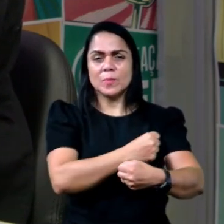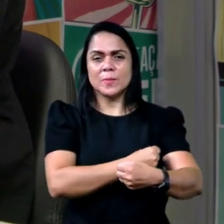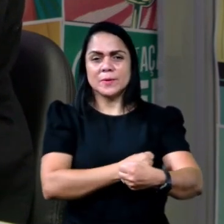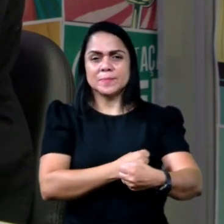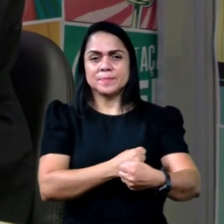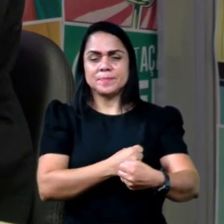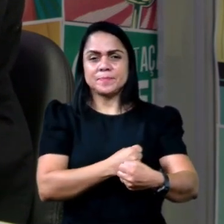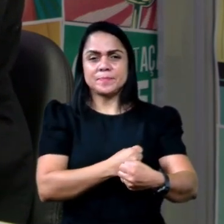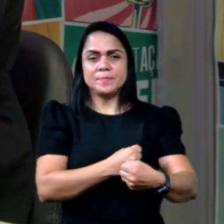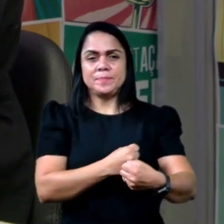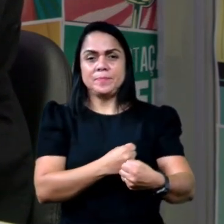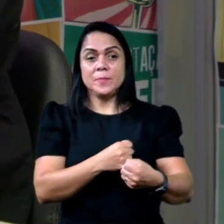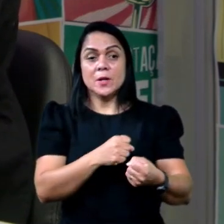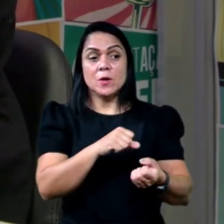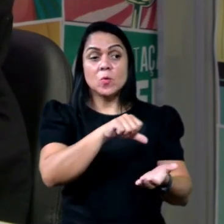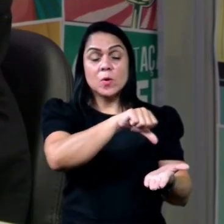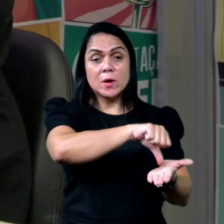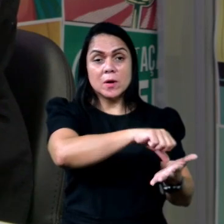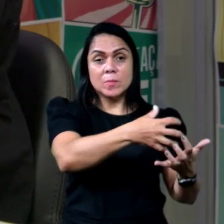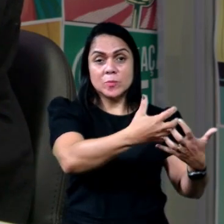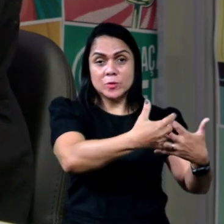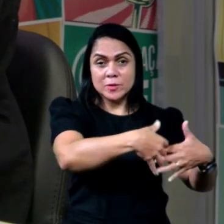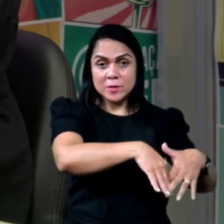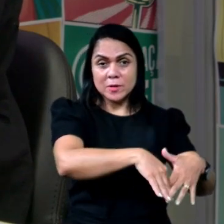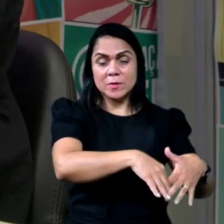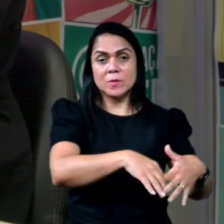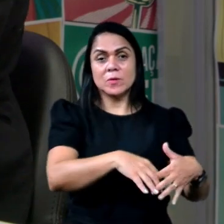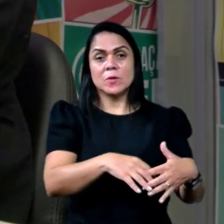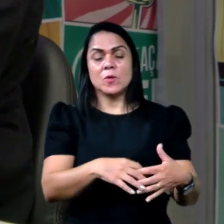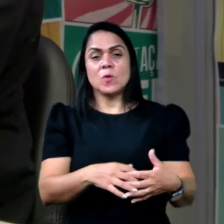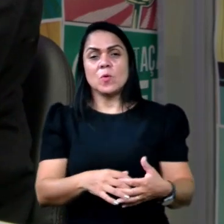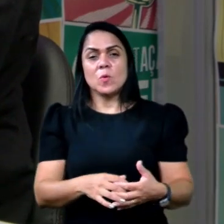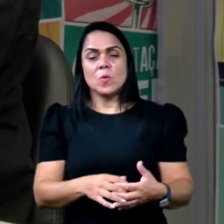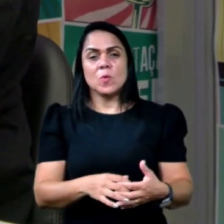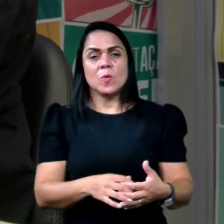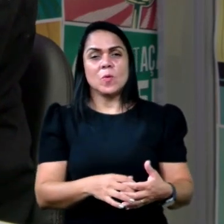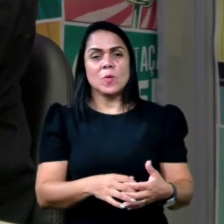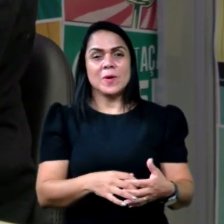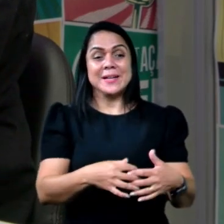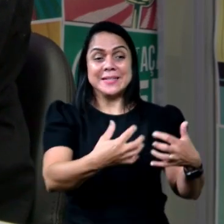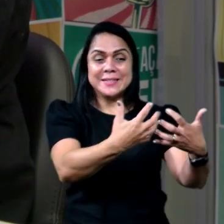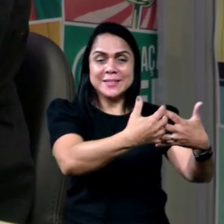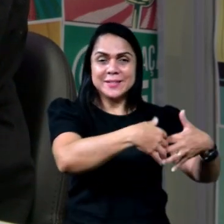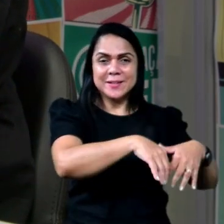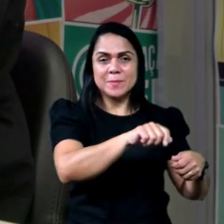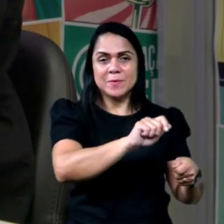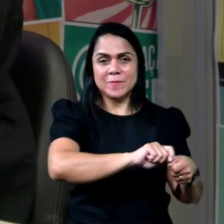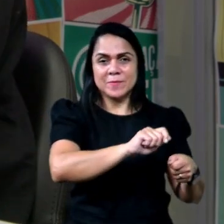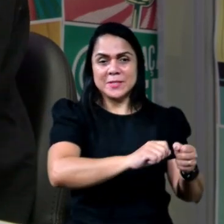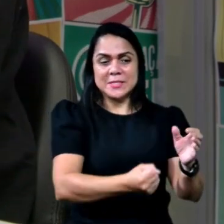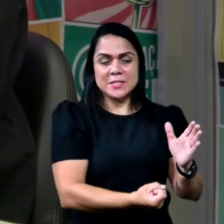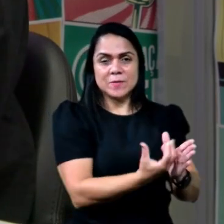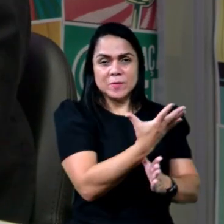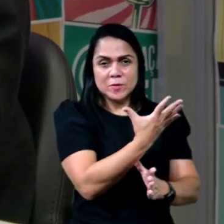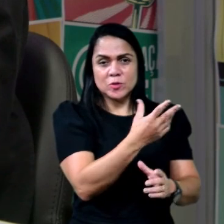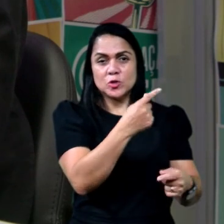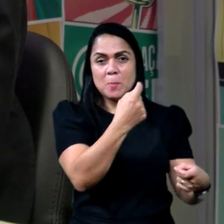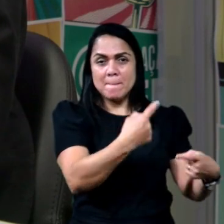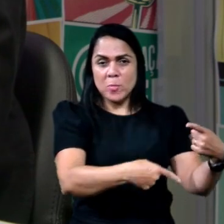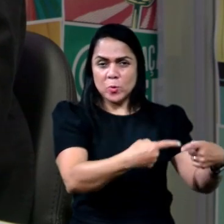gente atendeu o Campus Gama, né? Um concurso de comida. Então, Gama fazia desenvolvimento de produtos e a gente